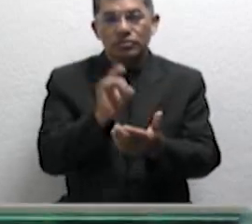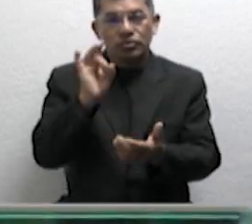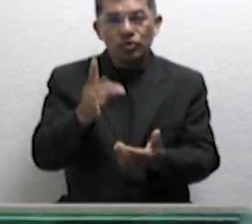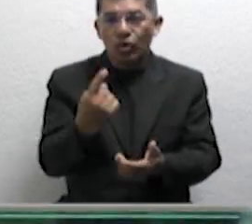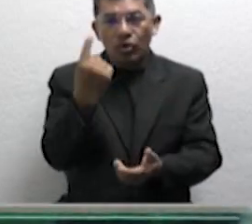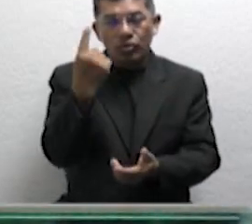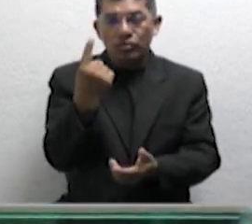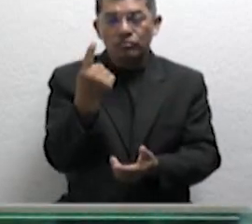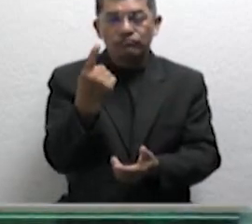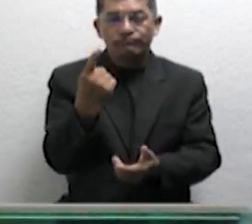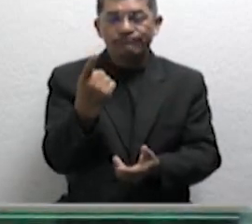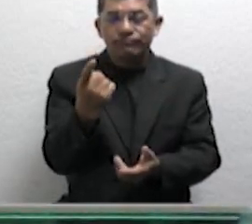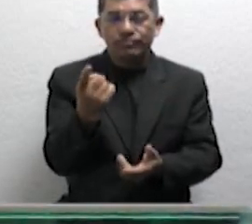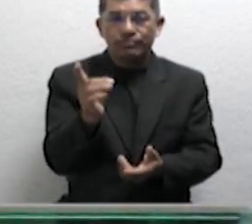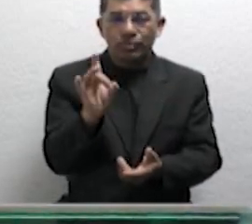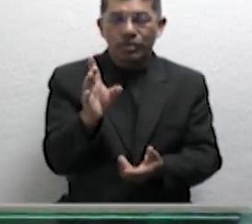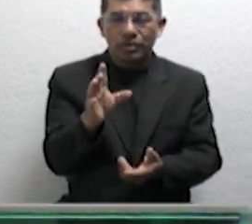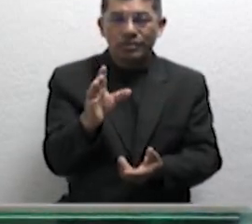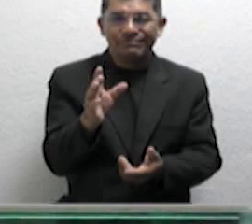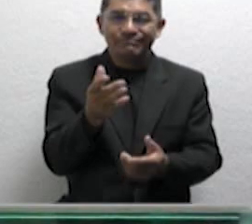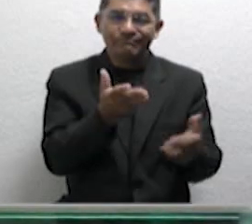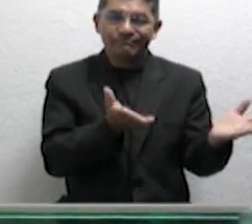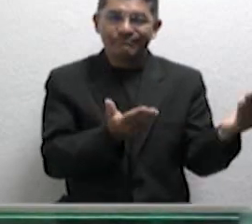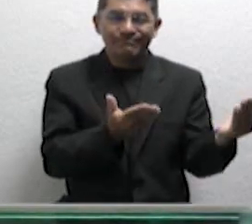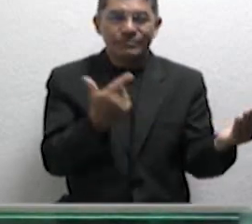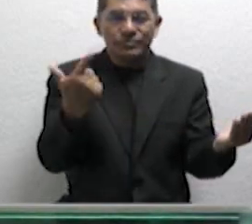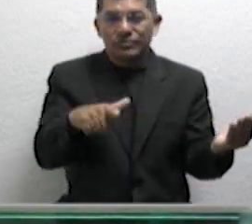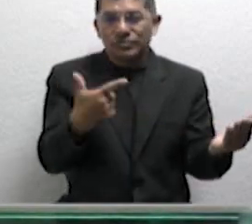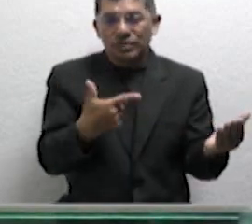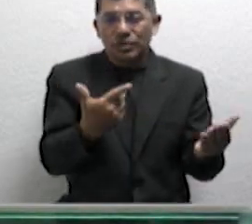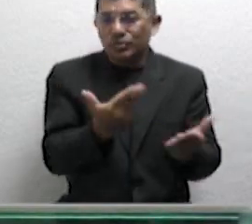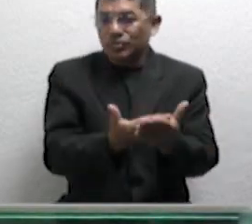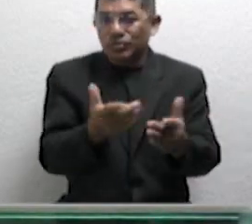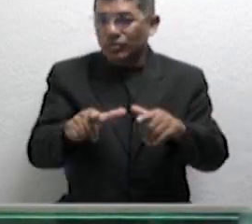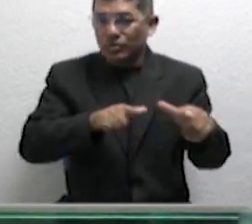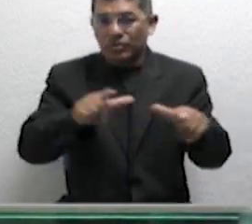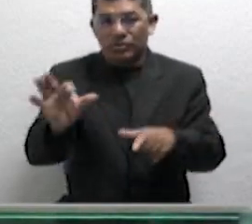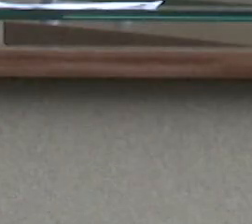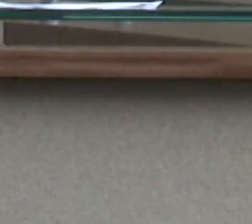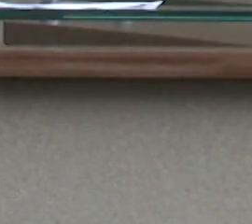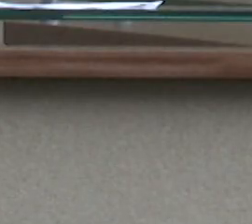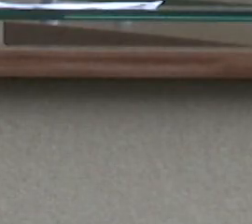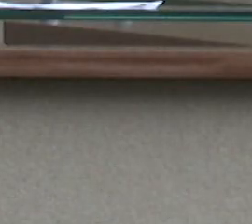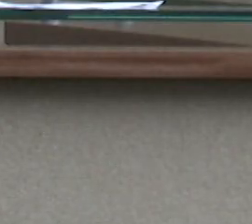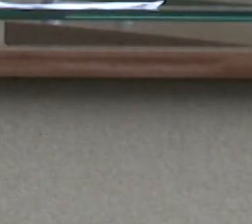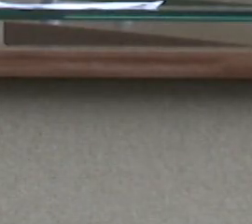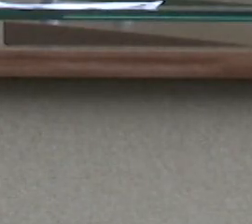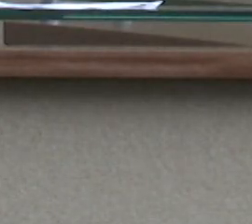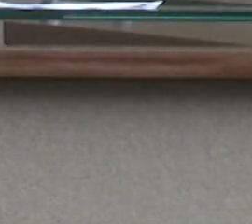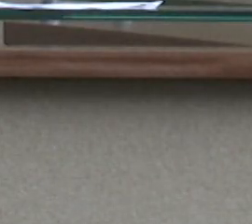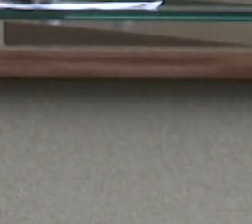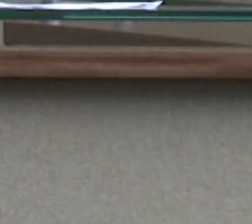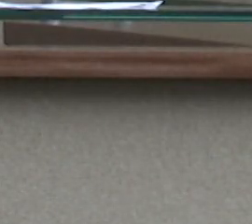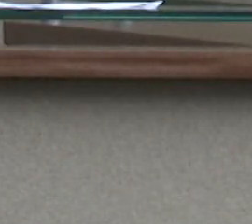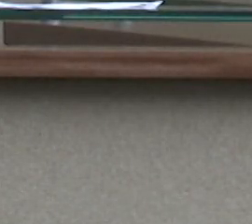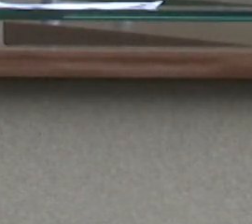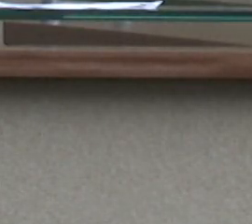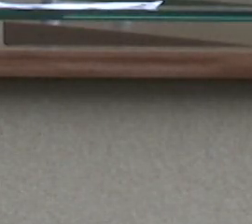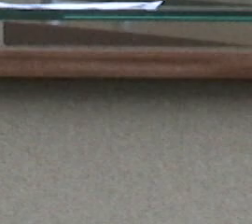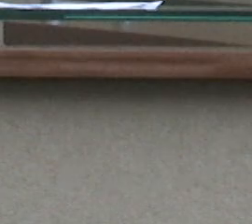sozinho. Às vezes esse jovem ele não tem possibilidade de trabalho. Doutora Maiara destaca que